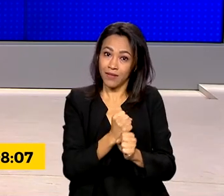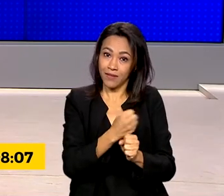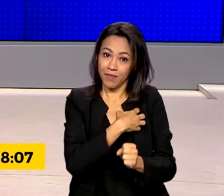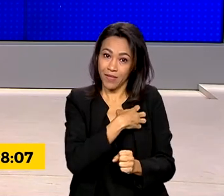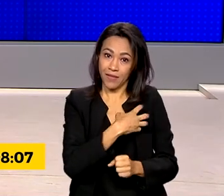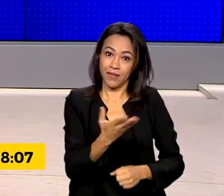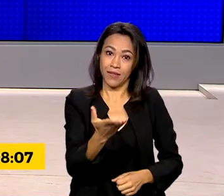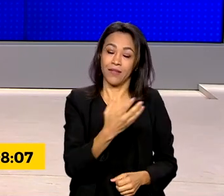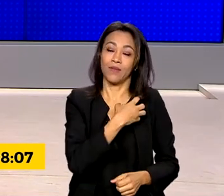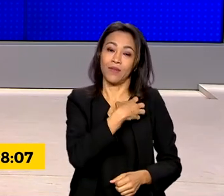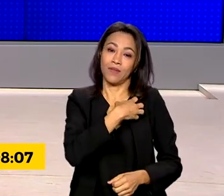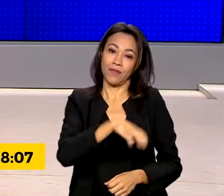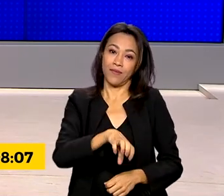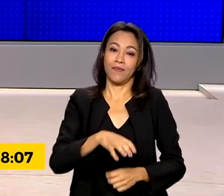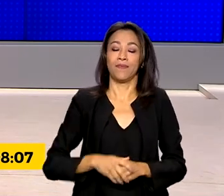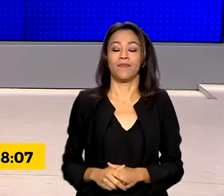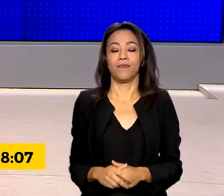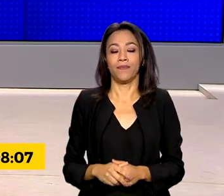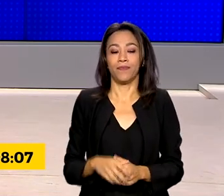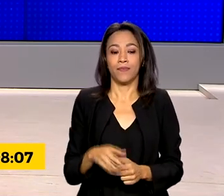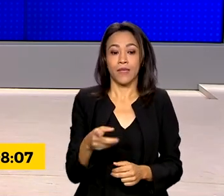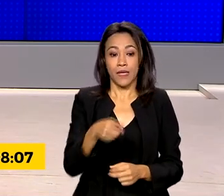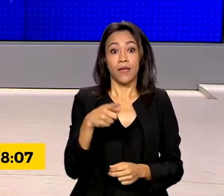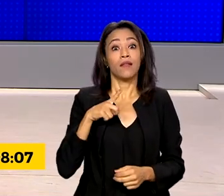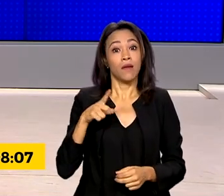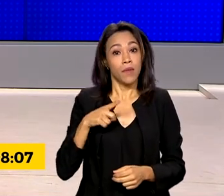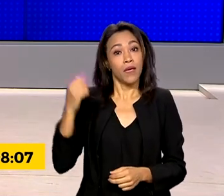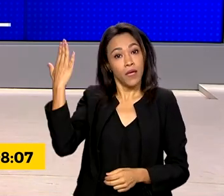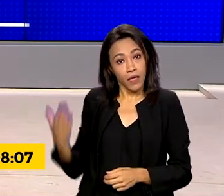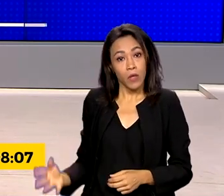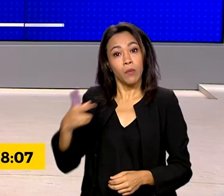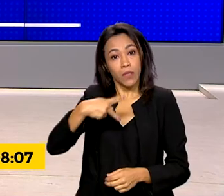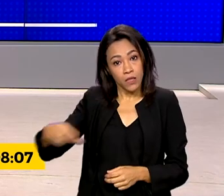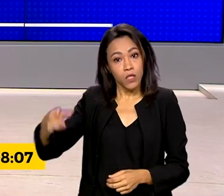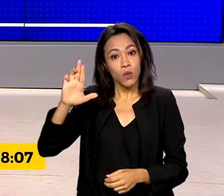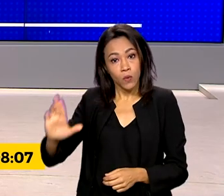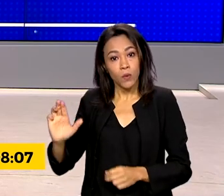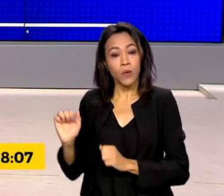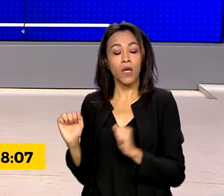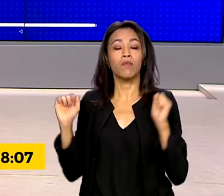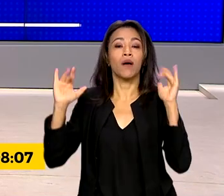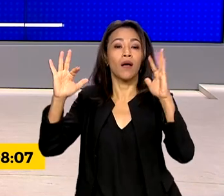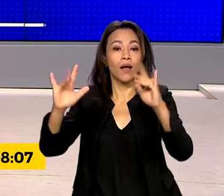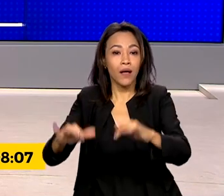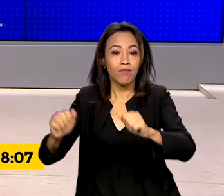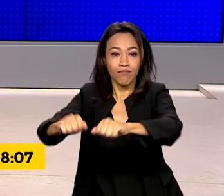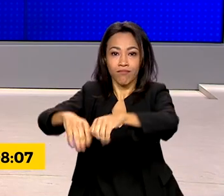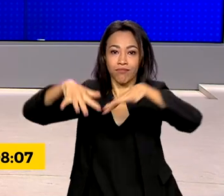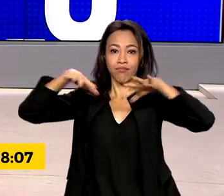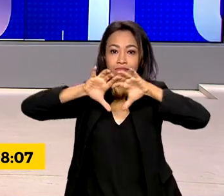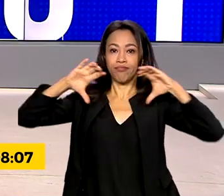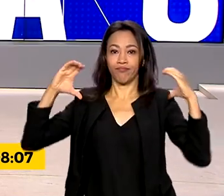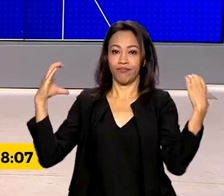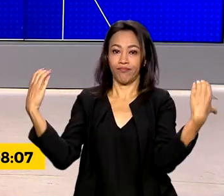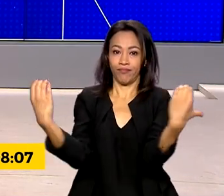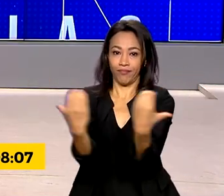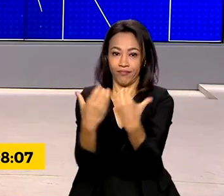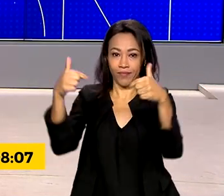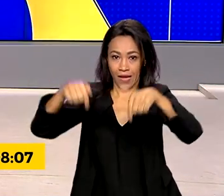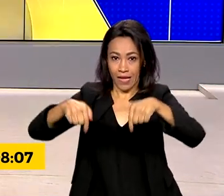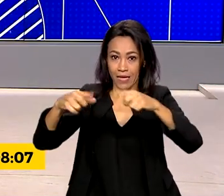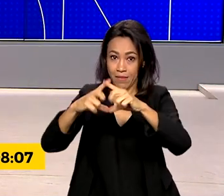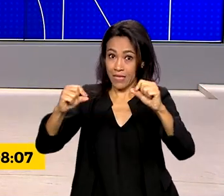E o presidente Lula esteve ainda com a seleção brasileira de futebol feminino no estádio Mané Garrincha, aqui em Brasília.